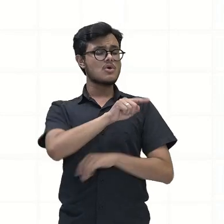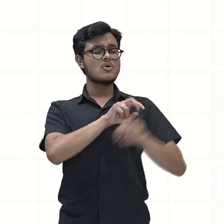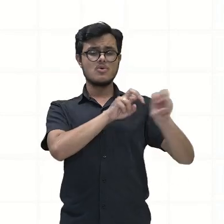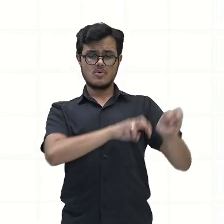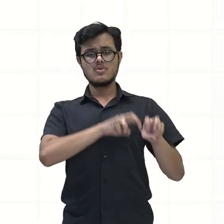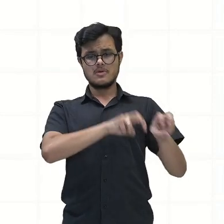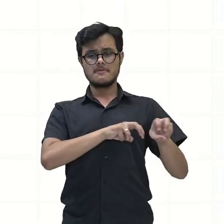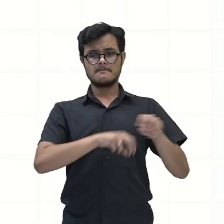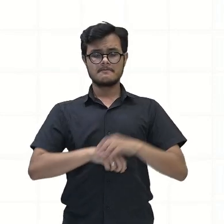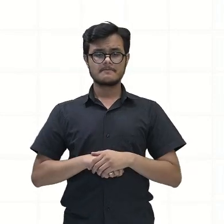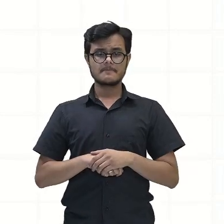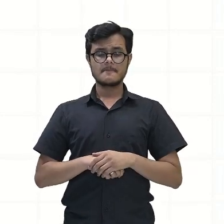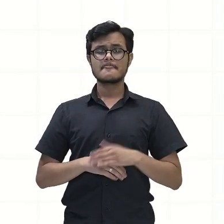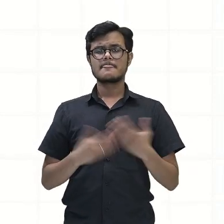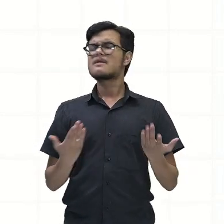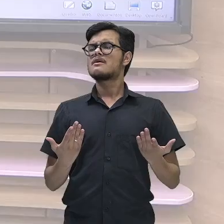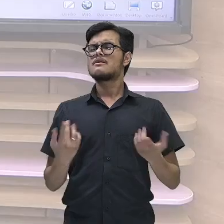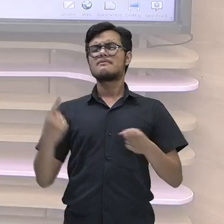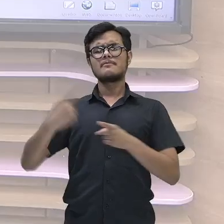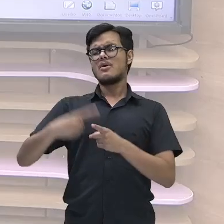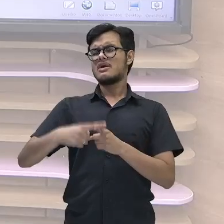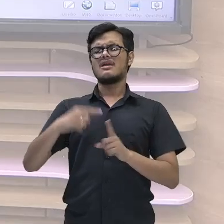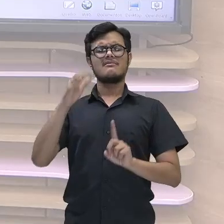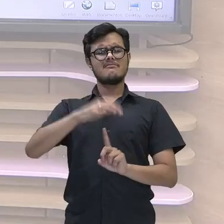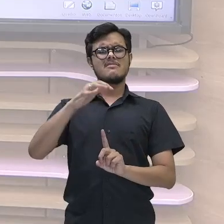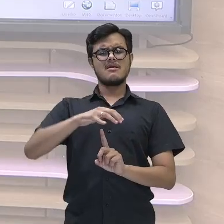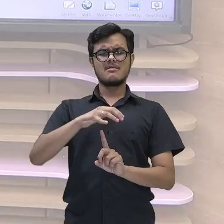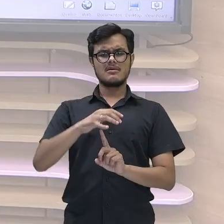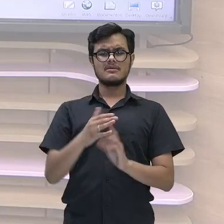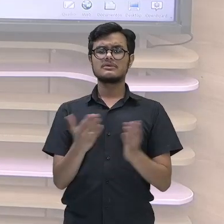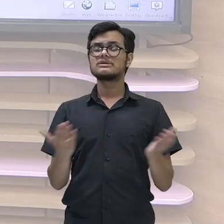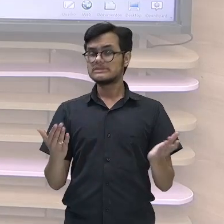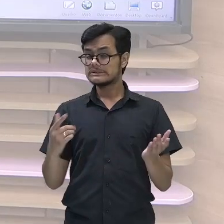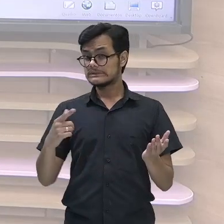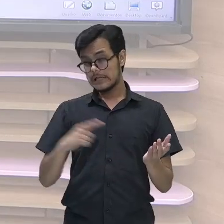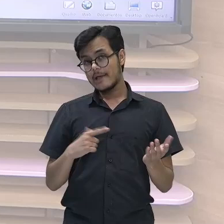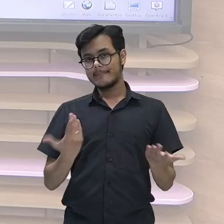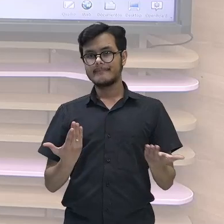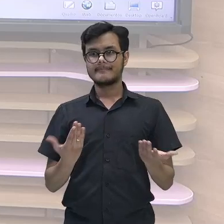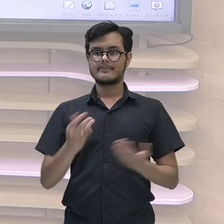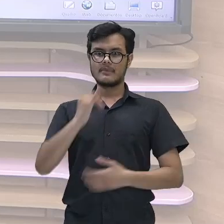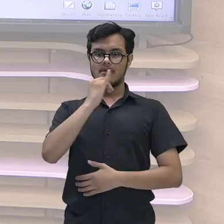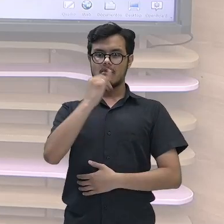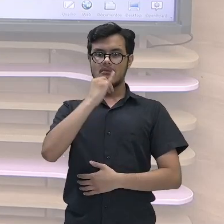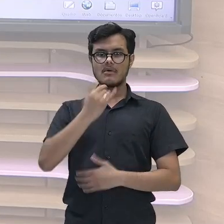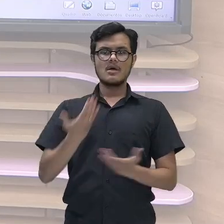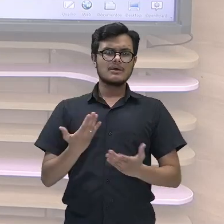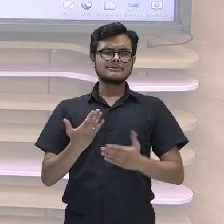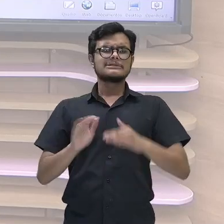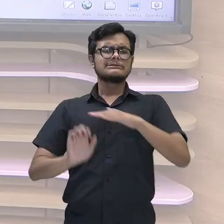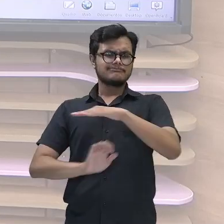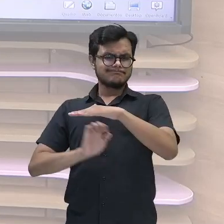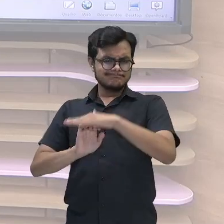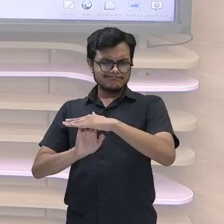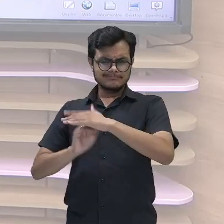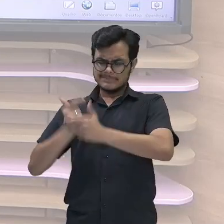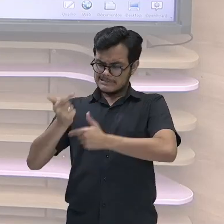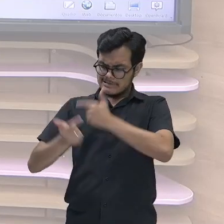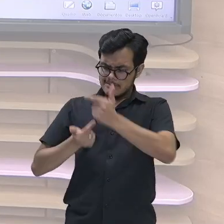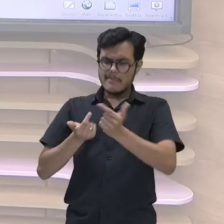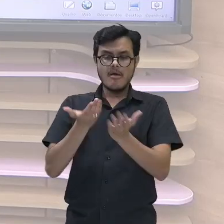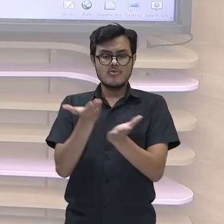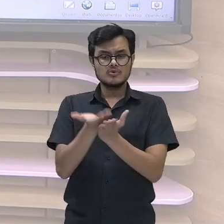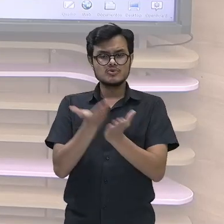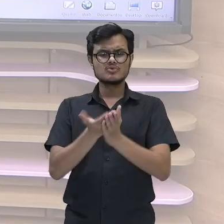dá a diversos fatores, né? Nós temos aí a questão de empregos para você estudar, entre